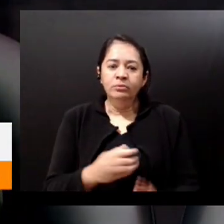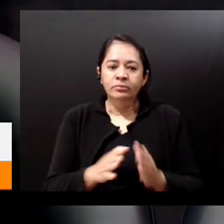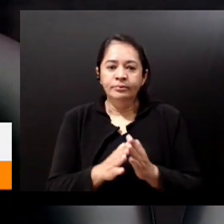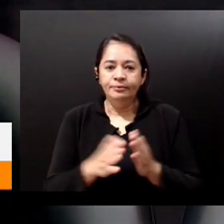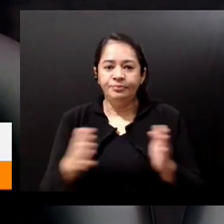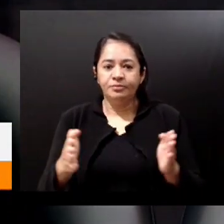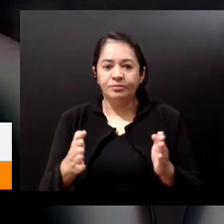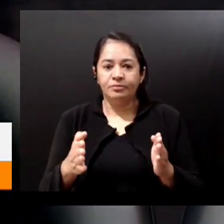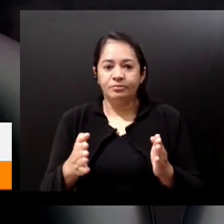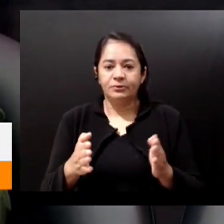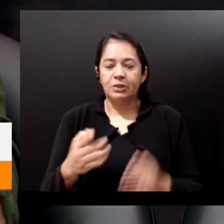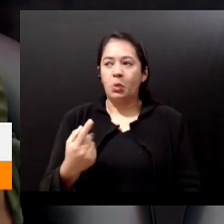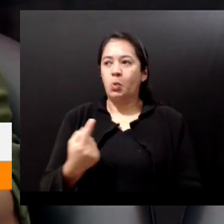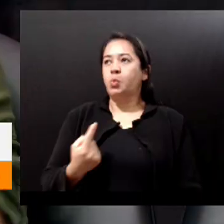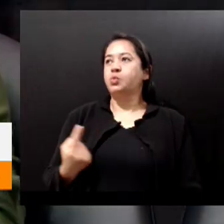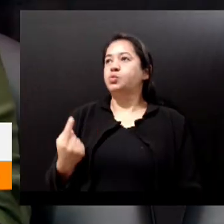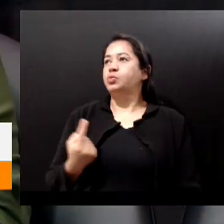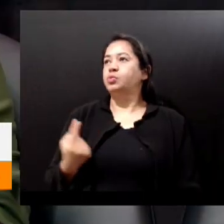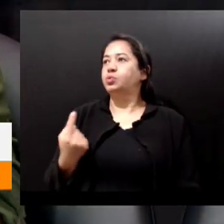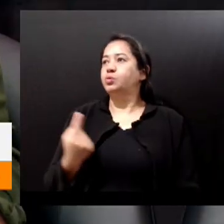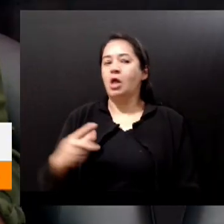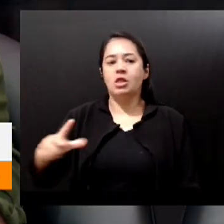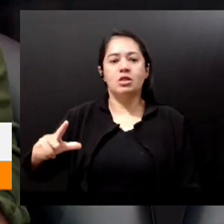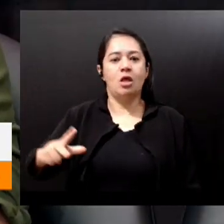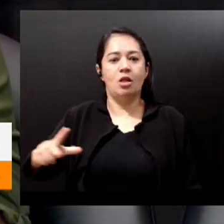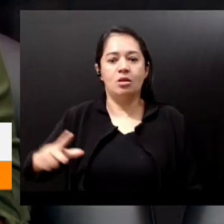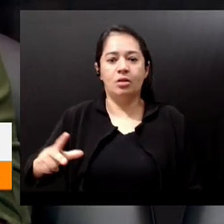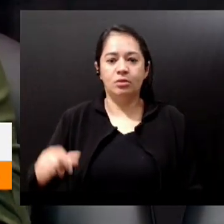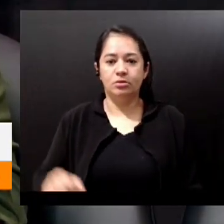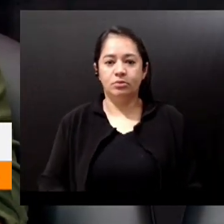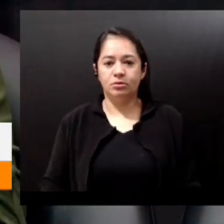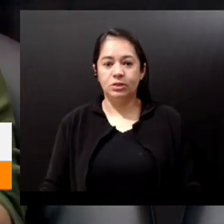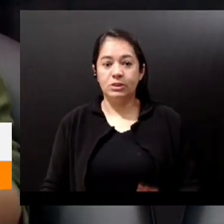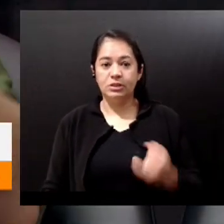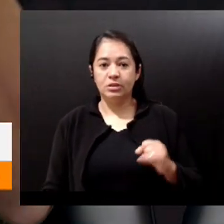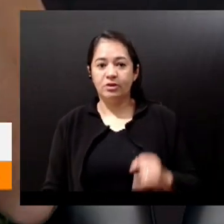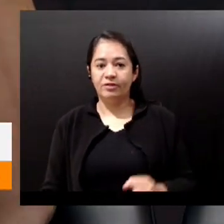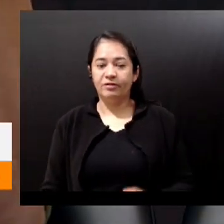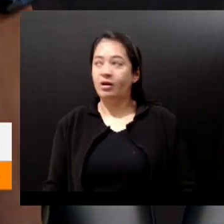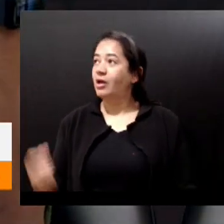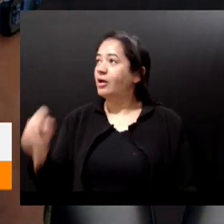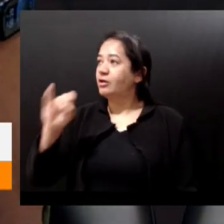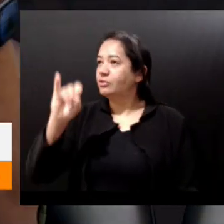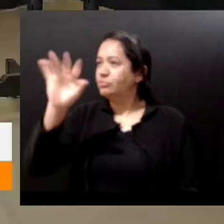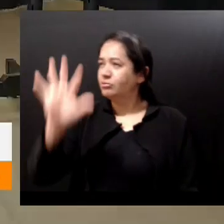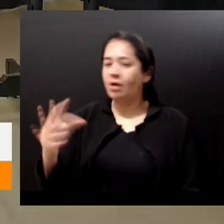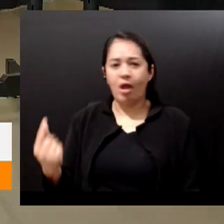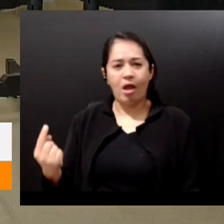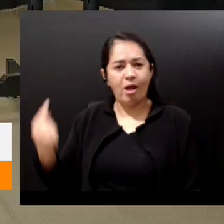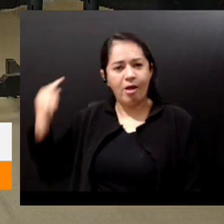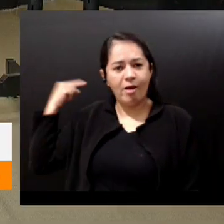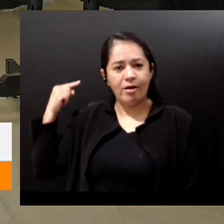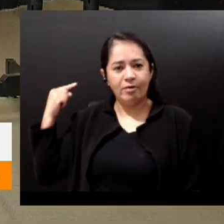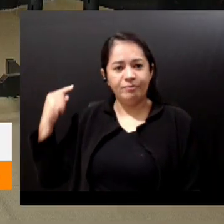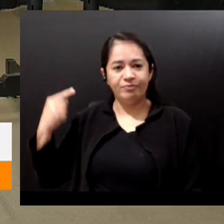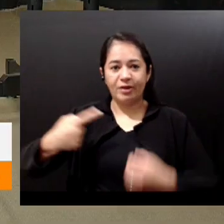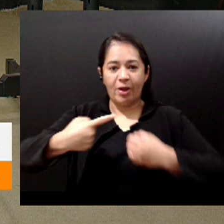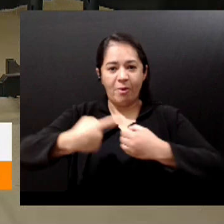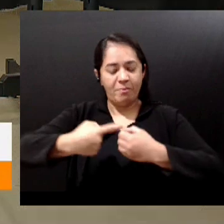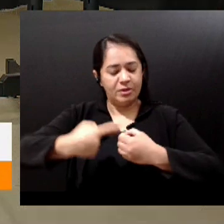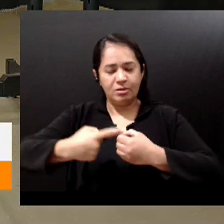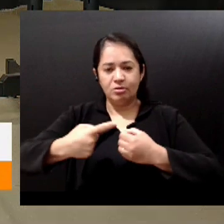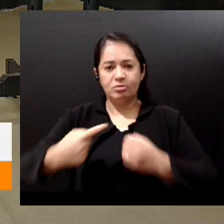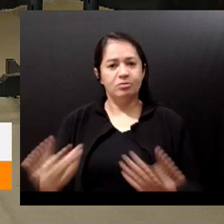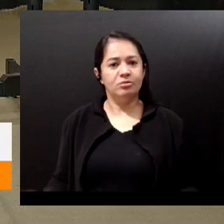Um total individualismo. Se a gente vê essa imagem que está aqui atrás, muito bela, aqui do cenário, é uma imagem de uma cidade, né? De uma grande cidade. Então nós